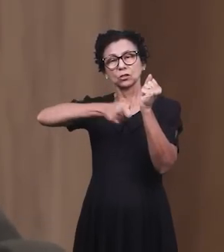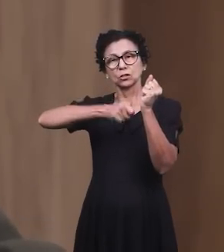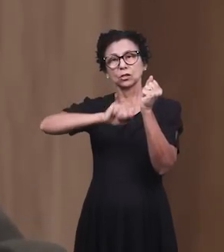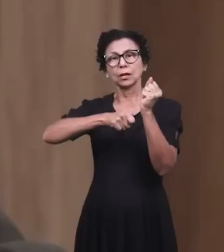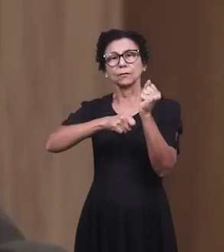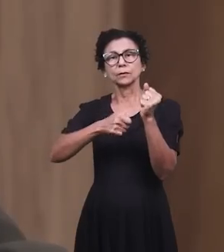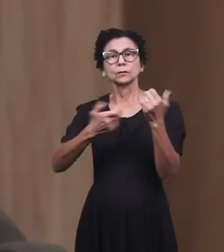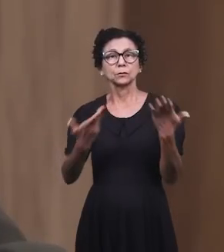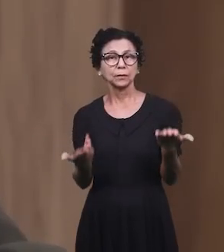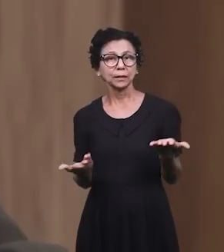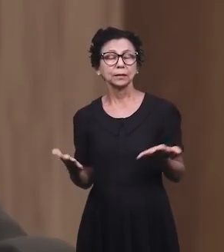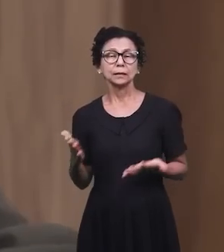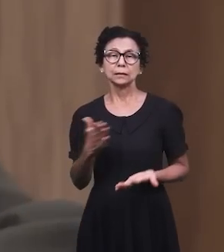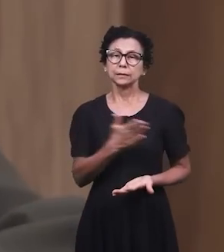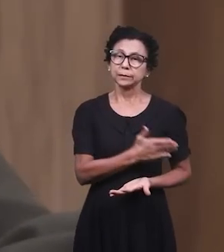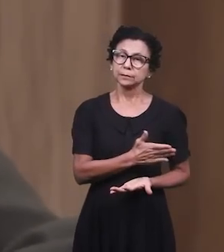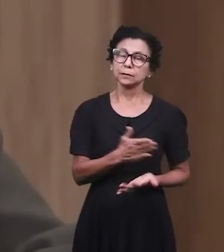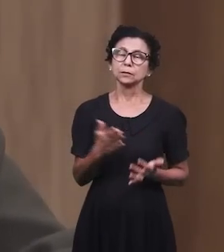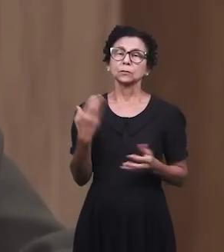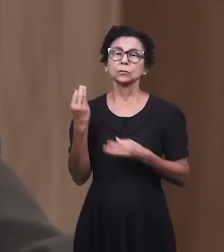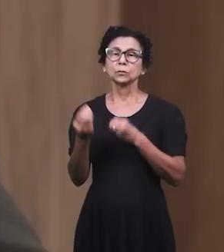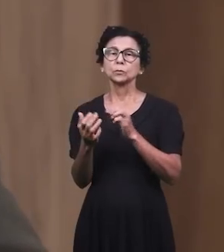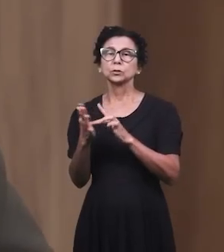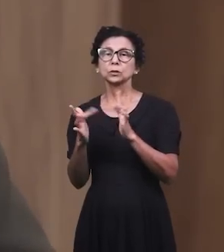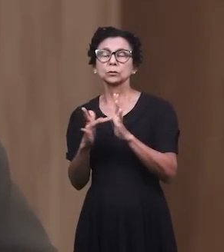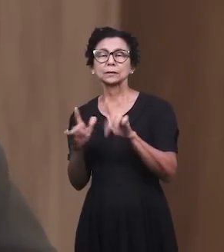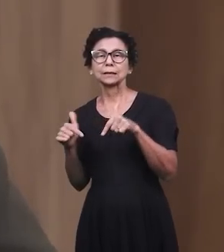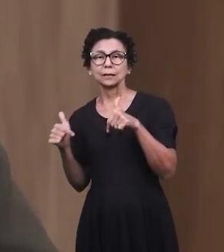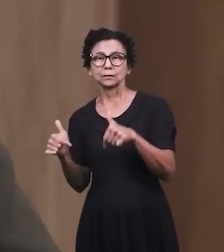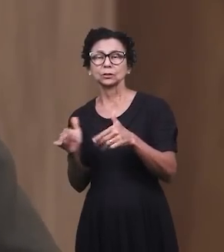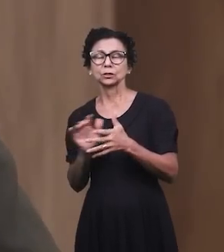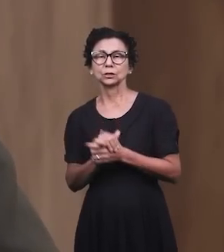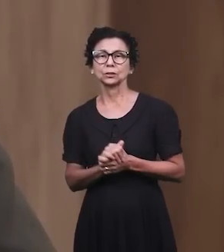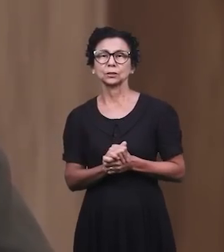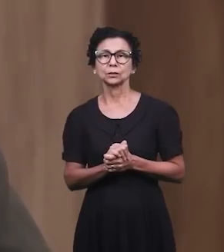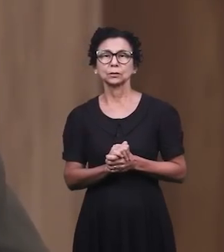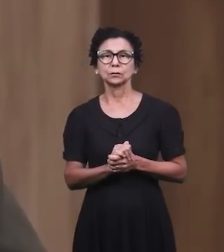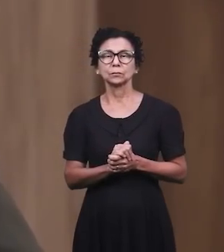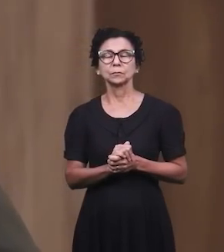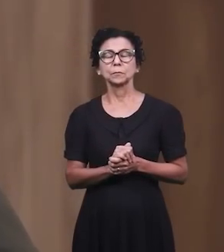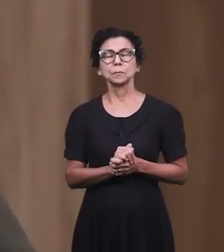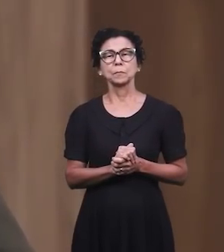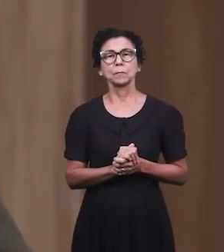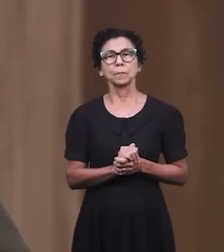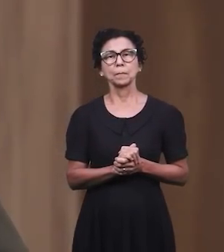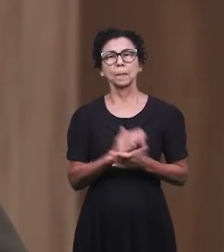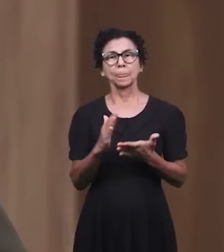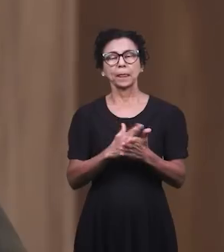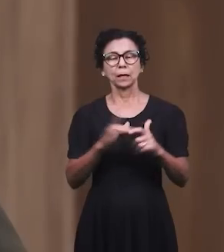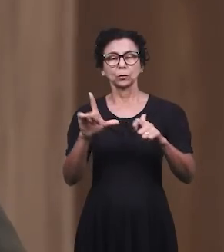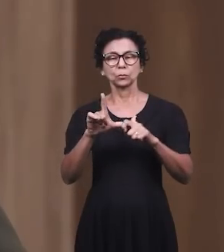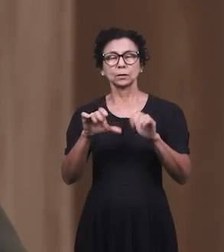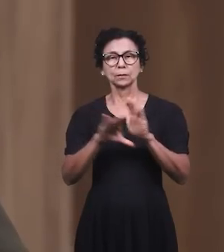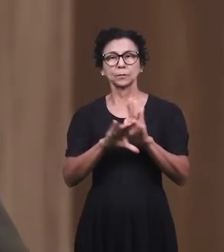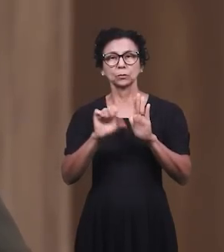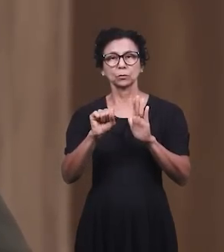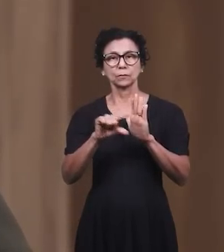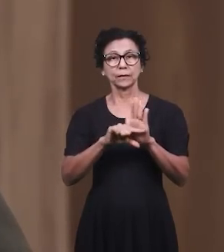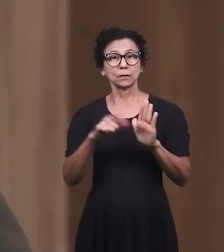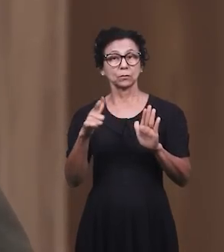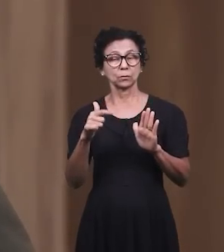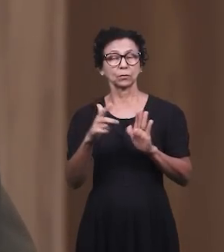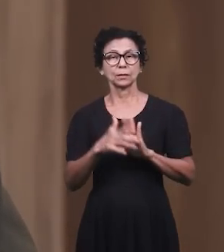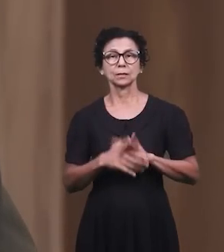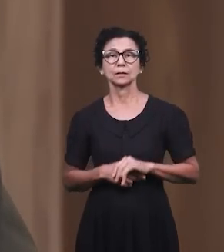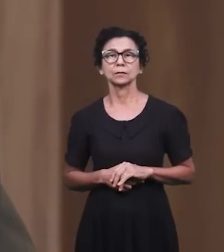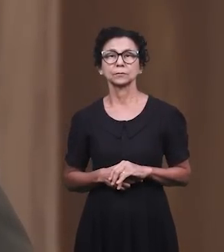quando Jesus faz isso? Nós lemos no capítulo 8, verso 12 de Lucas, fala assim, olha,